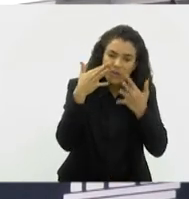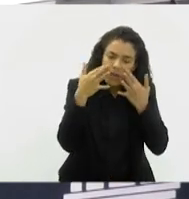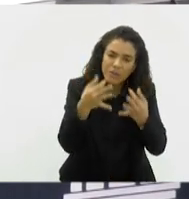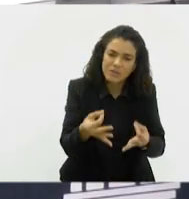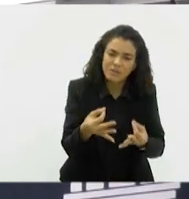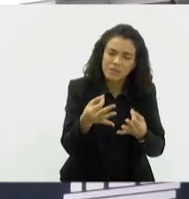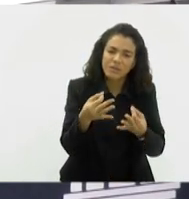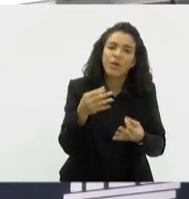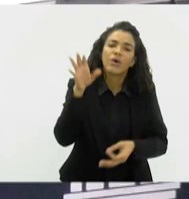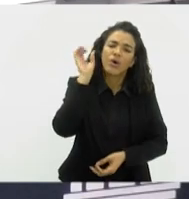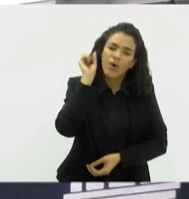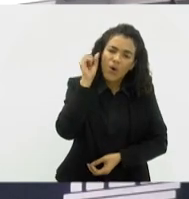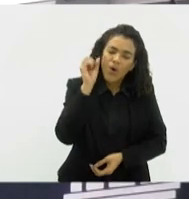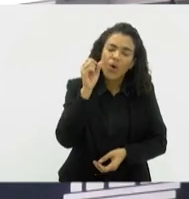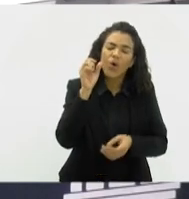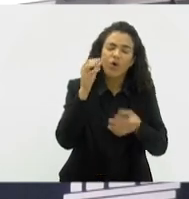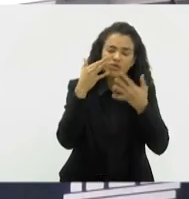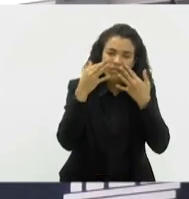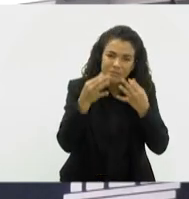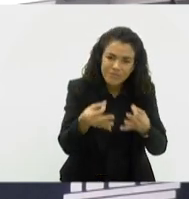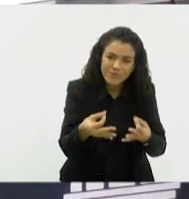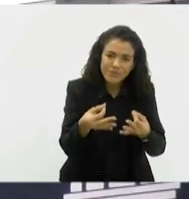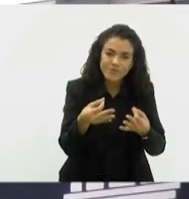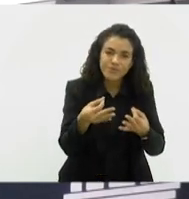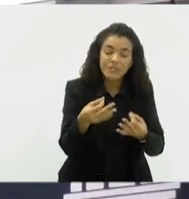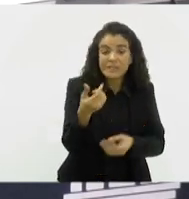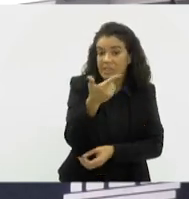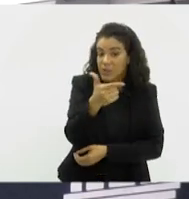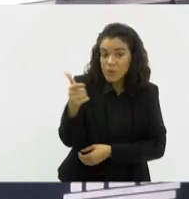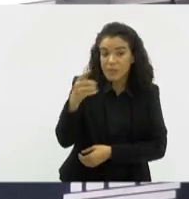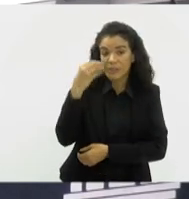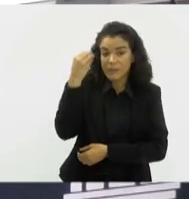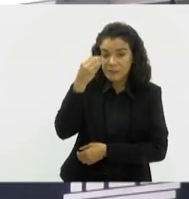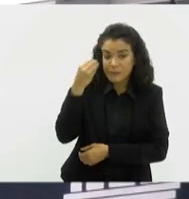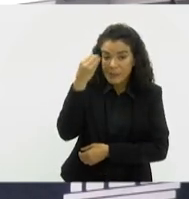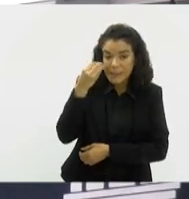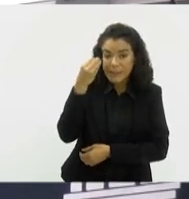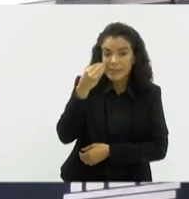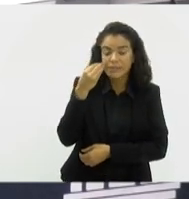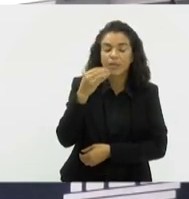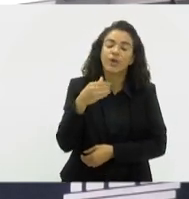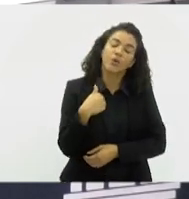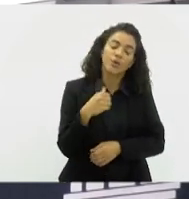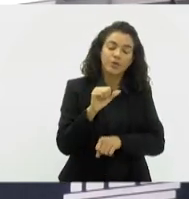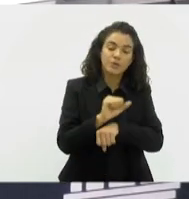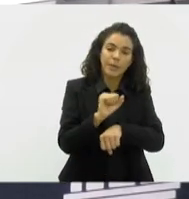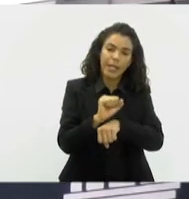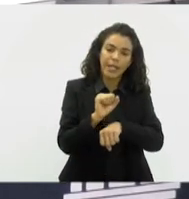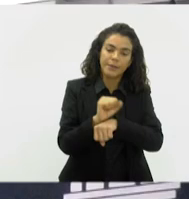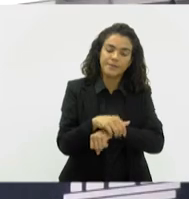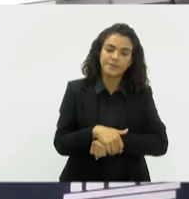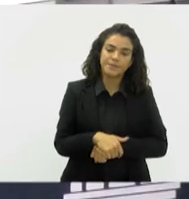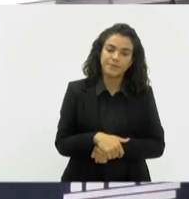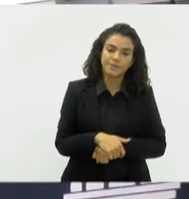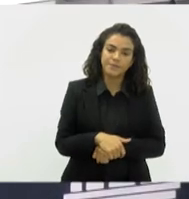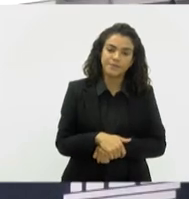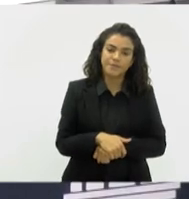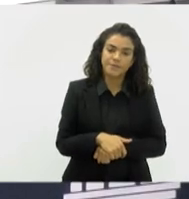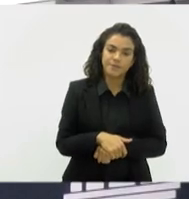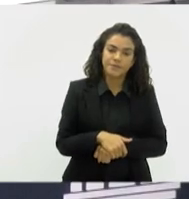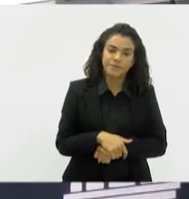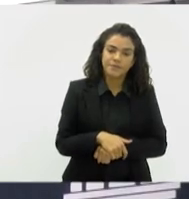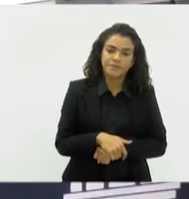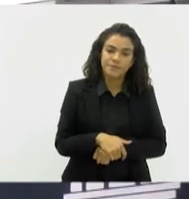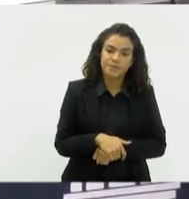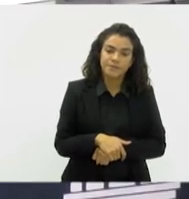sua própria, mas ouça, não dele. Ouça, por favor, com se atenção. Se ele não tem essa experiência, essa expertise para isso... Quando eu puder isso, falar, eu aguardo. Ele não vejo sentido dele